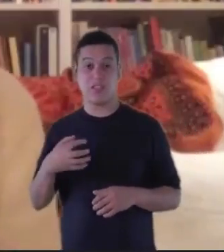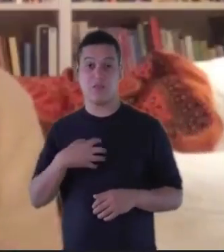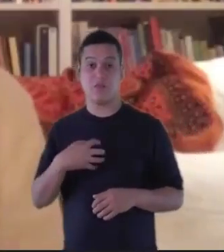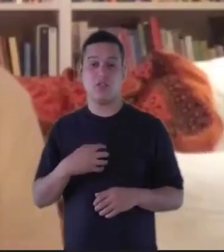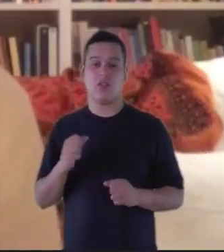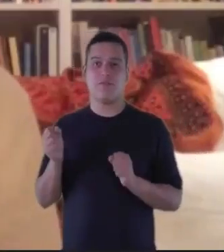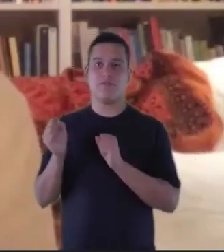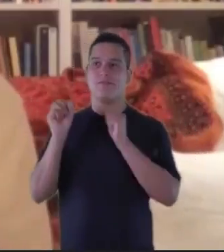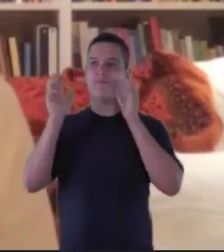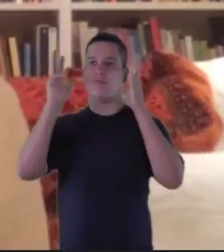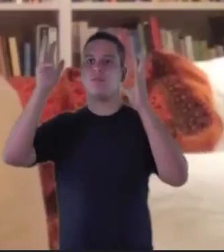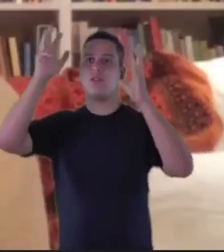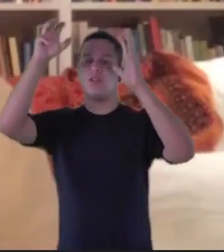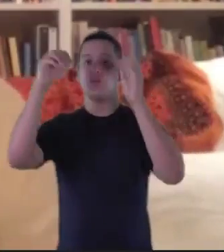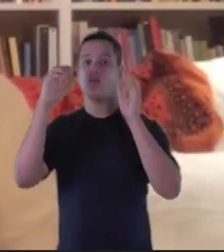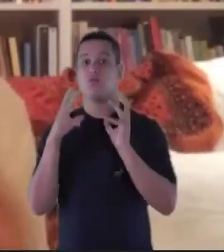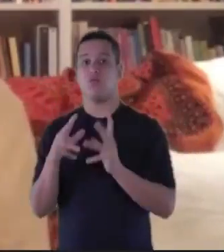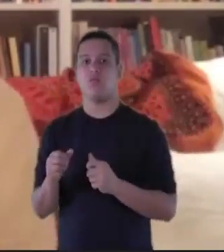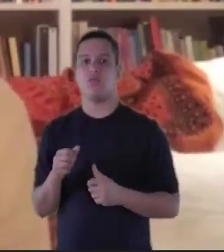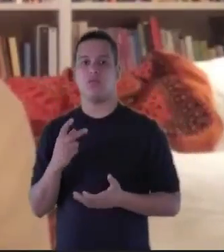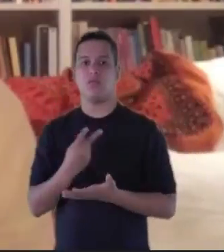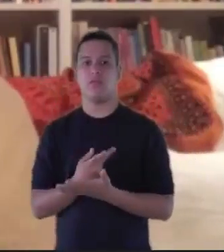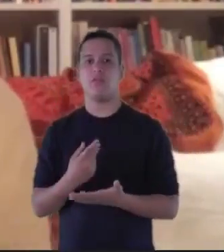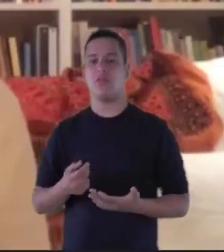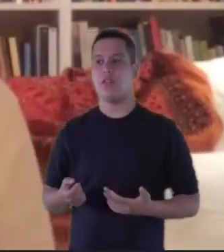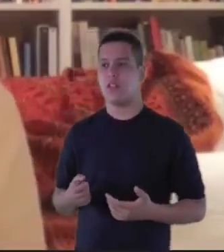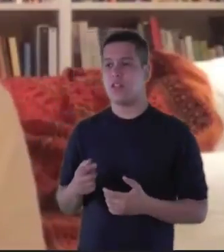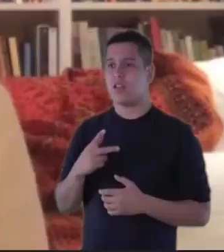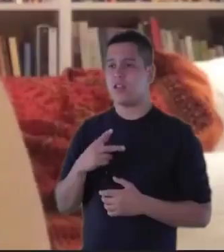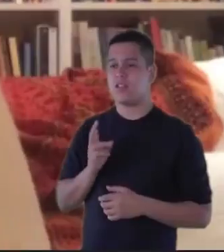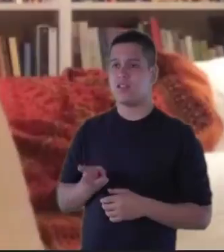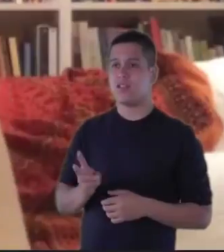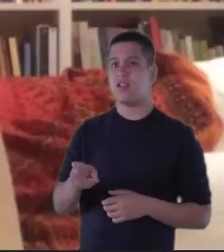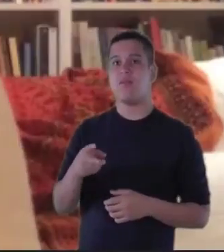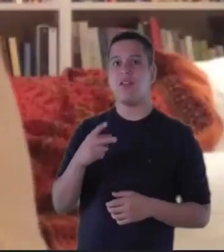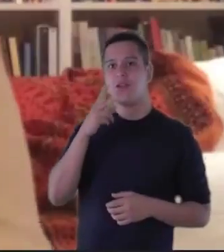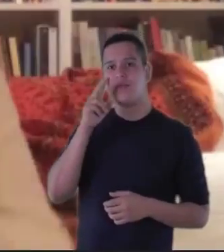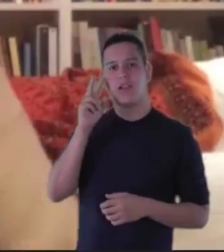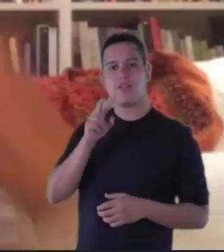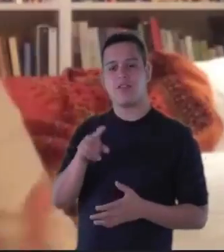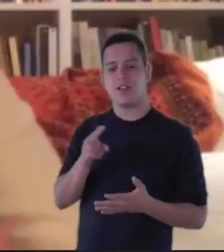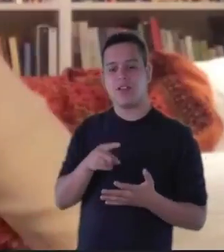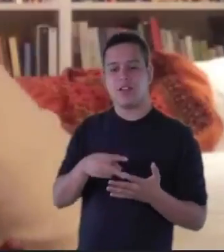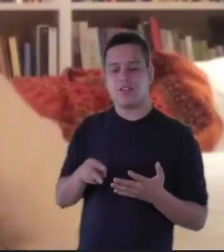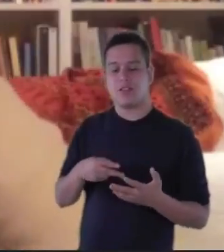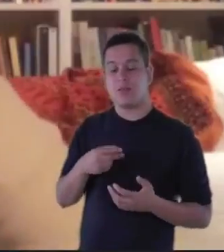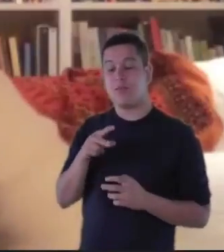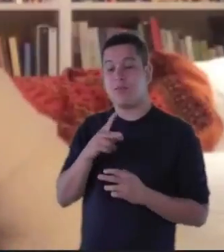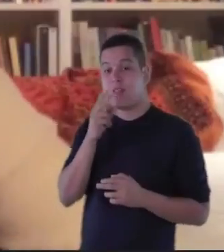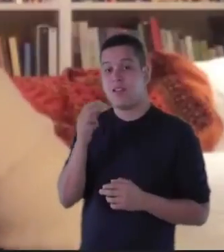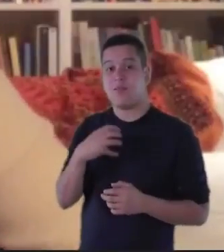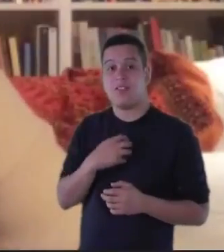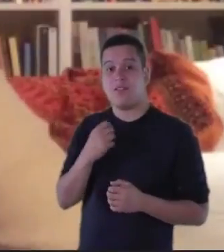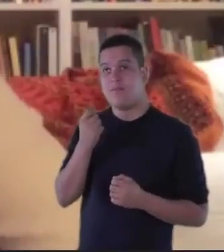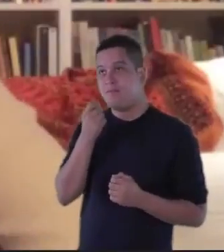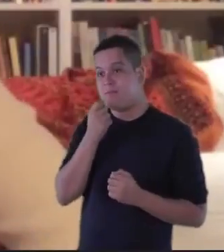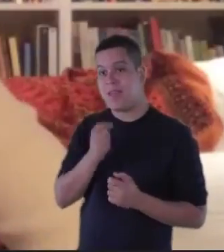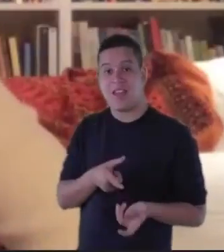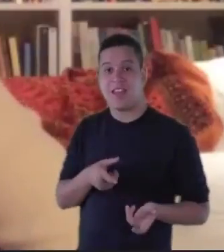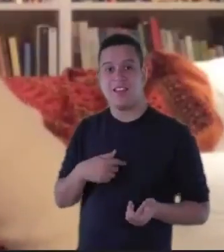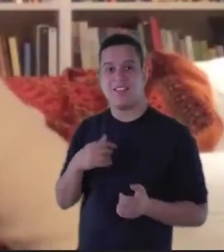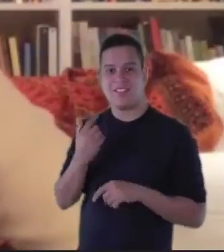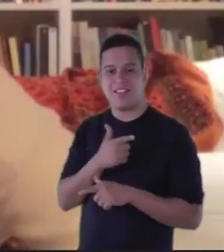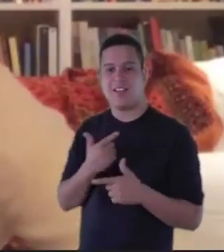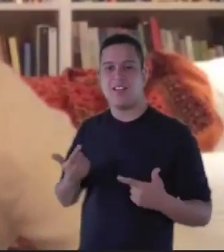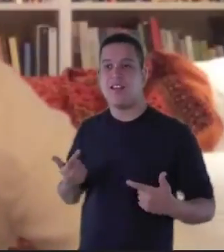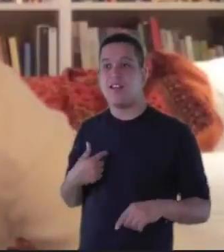Óbvio Lulante, o livro de crônicas dele, debaixo do braço, ficava lendo como se fossem piadas. Acabei invocando ele mesmo, porque o Grassi me deu